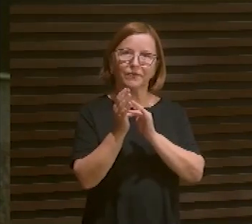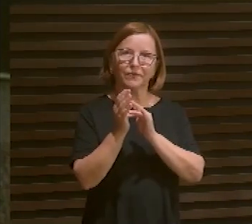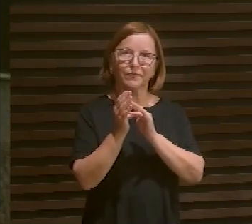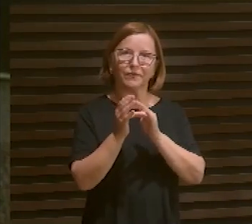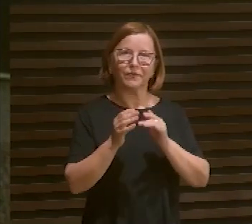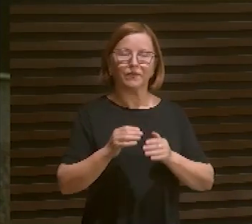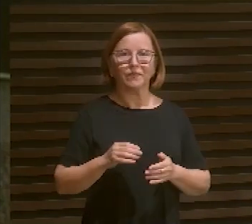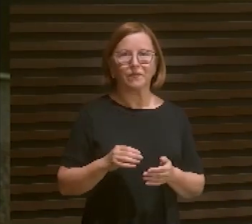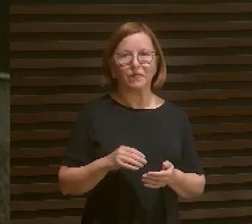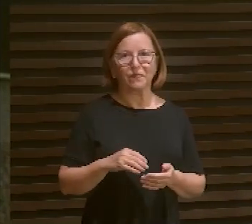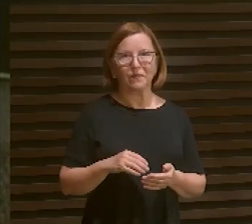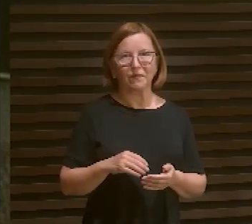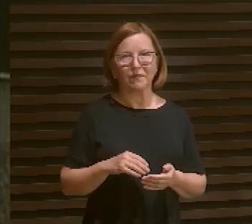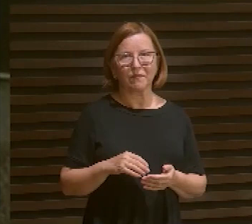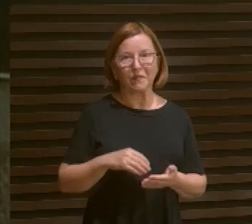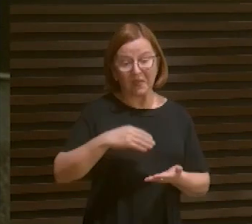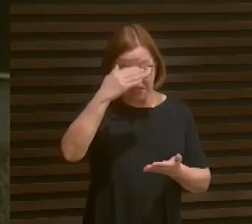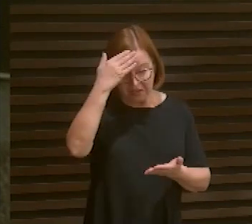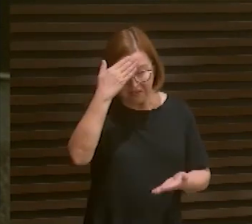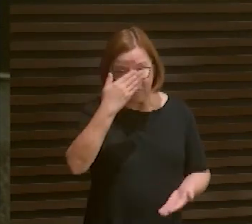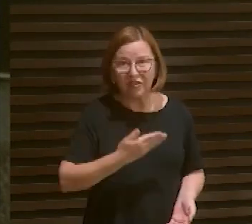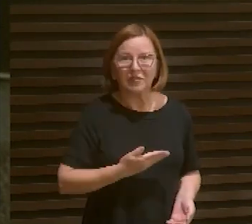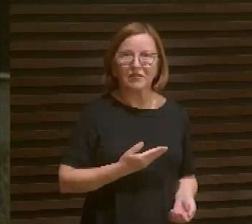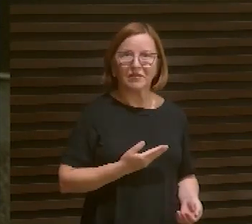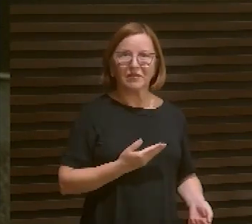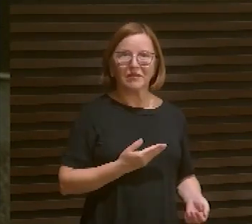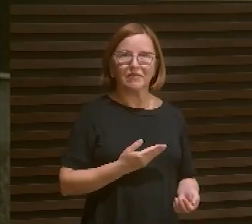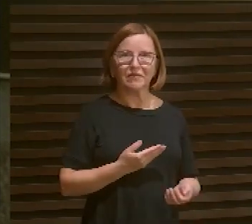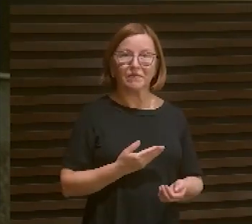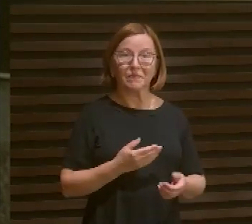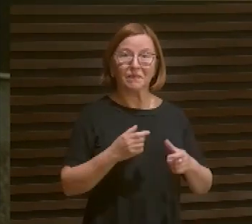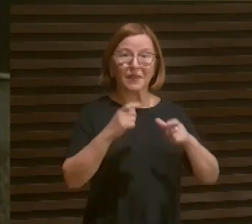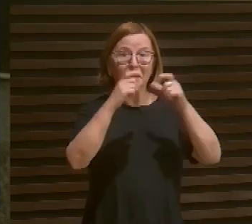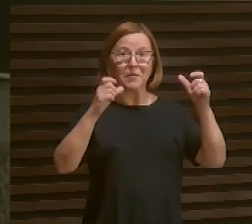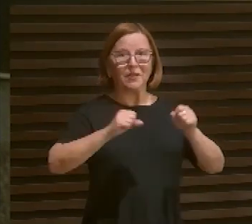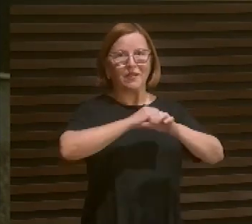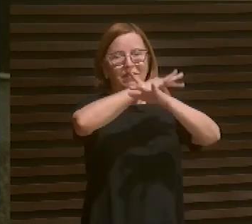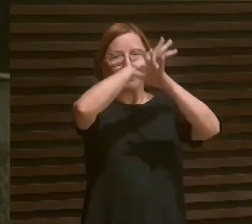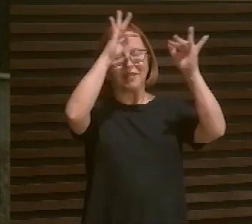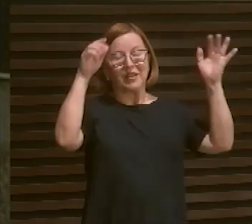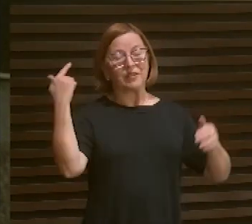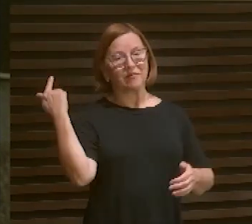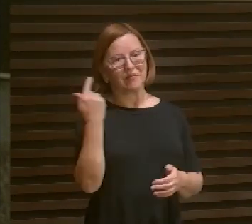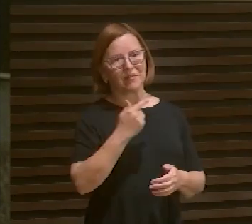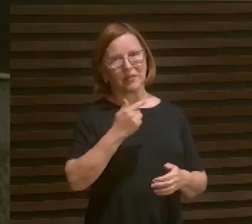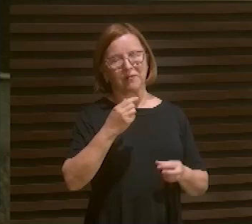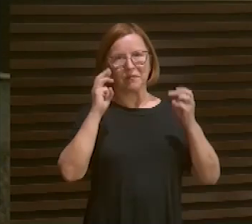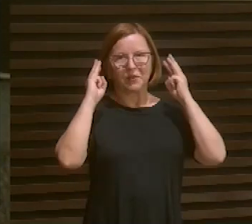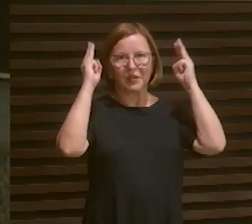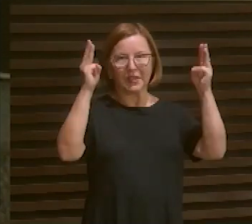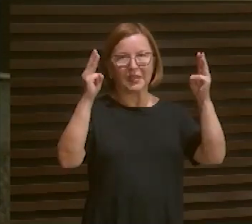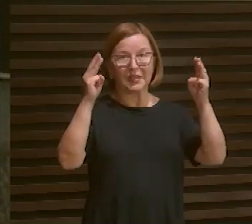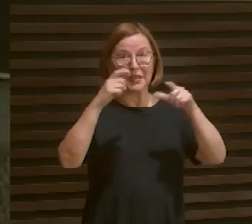sido considerado digno de tanto maior glória do que Moisés, quanto